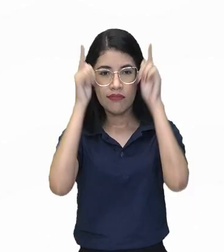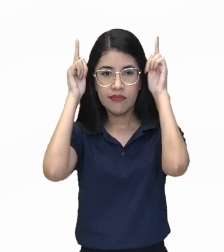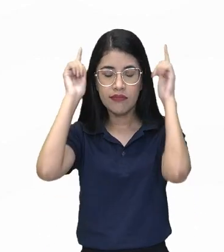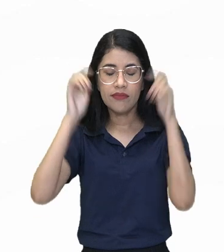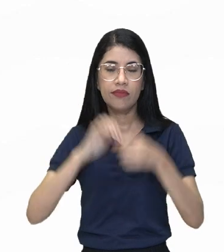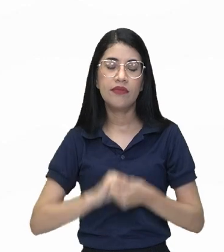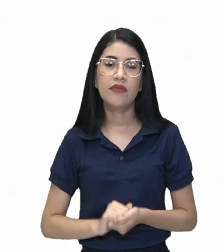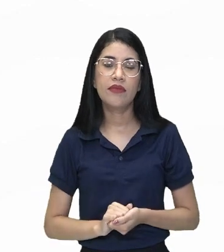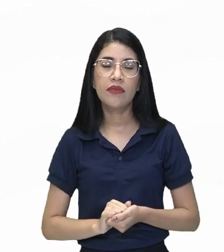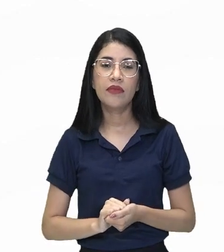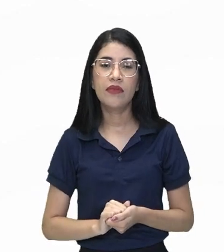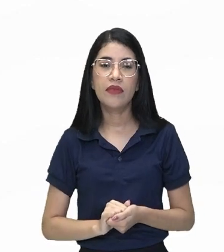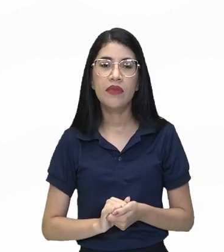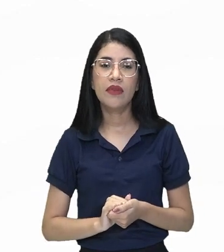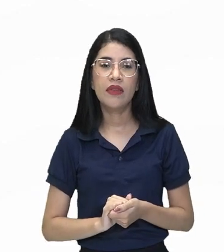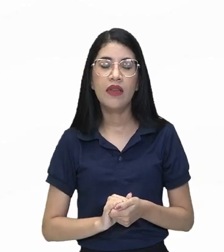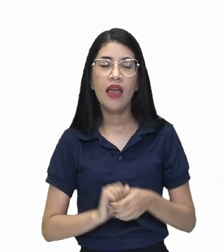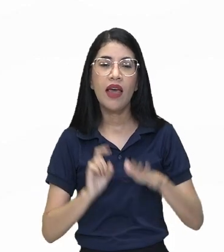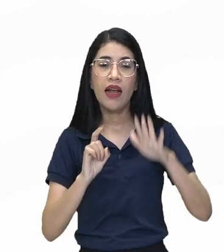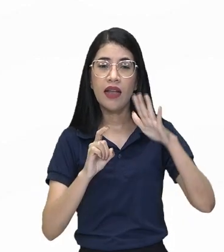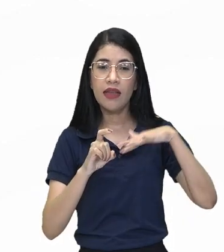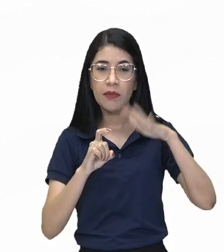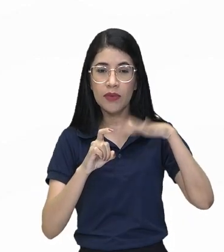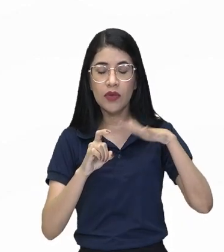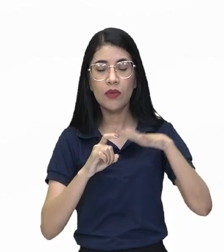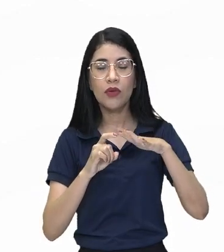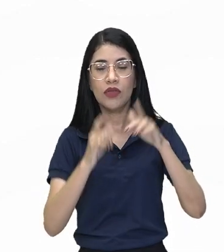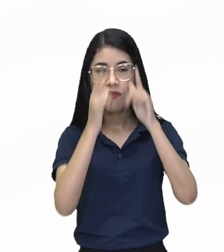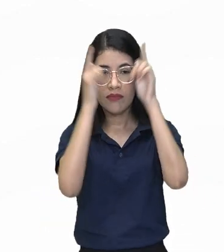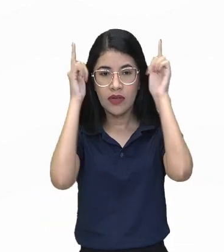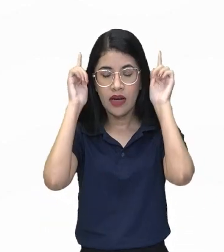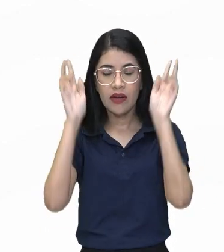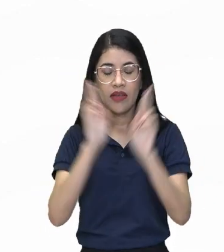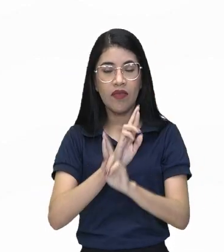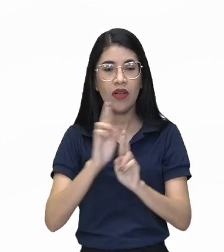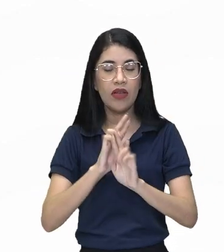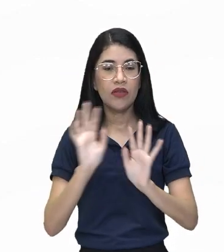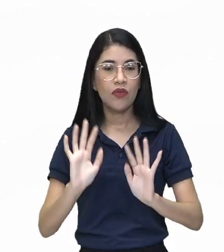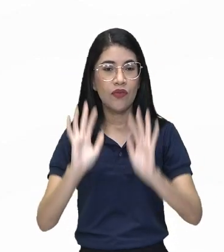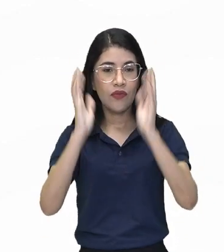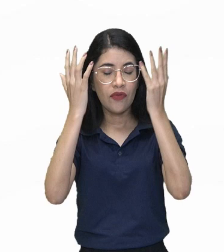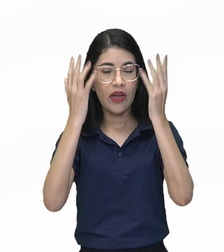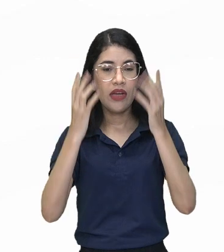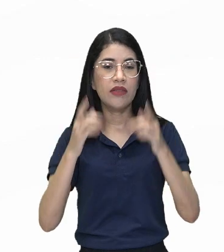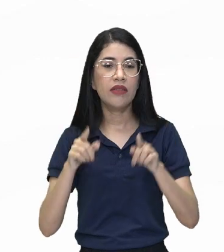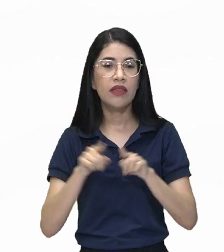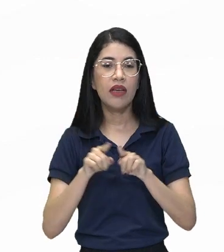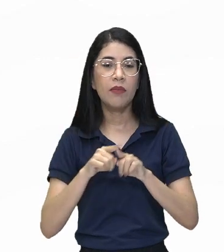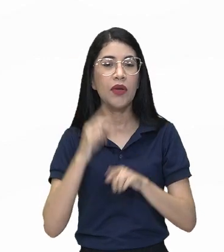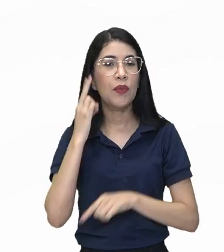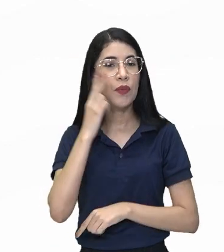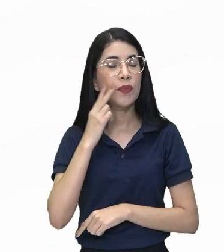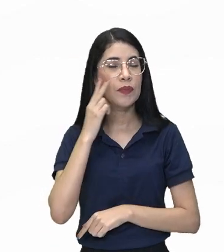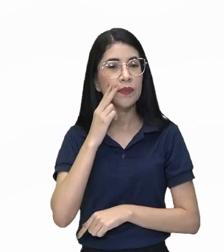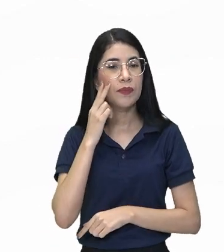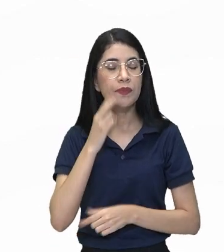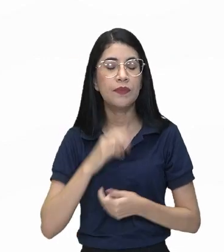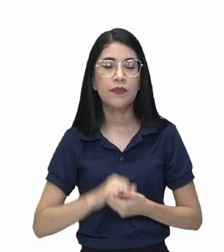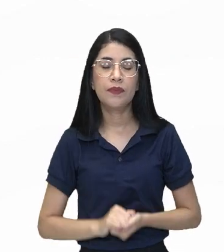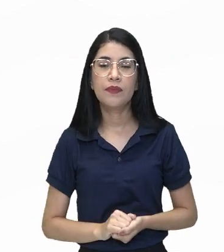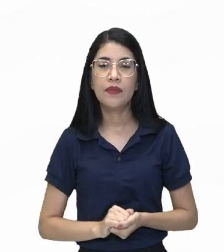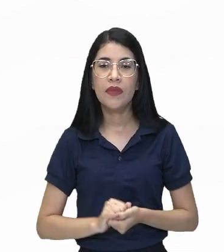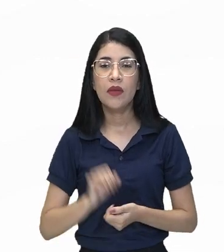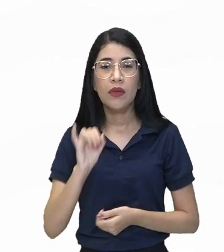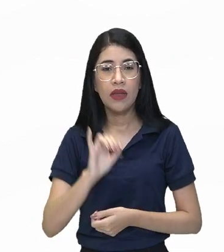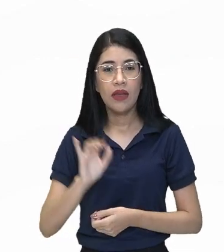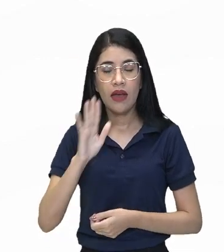divindade da mitologia grega relacionada às festas, fertilidades e vinho, tá? Então aí nós temos uma imagem